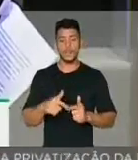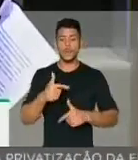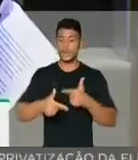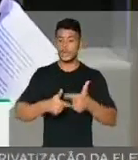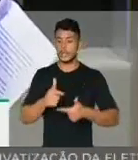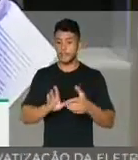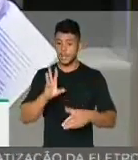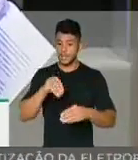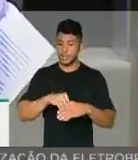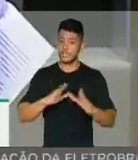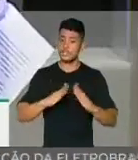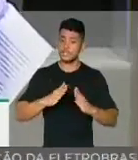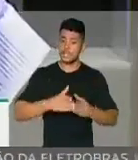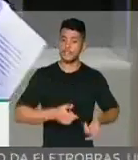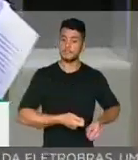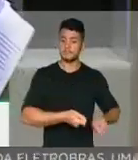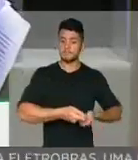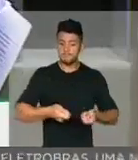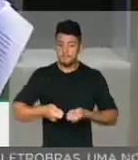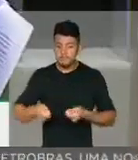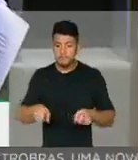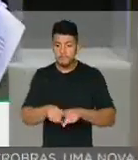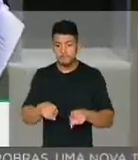domésticas e familiares.